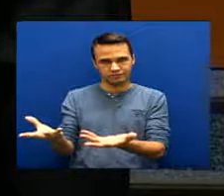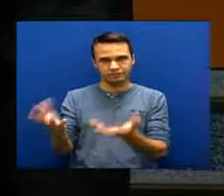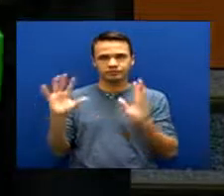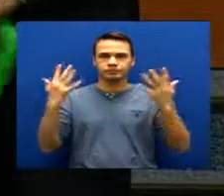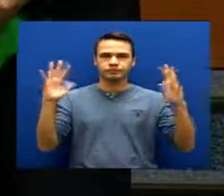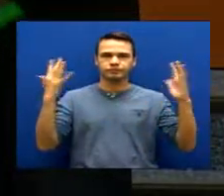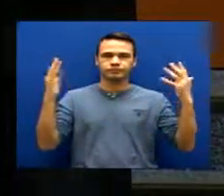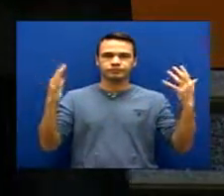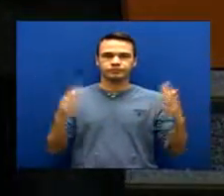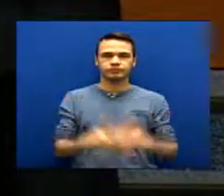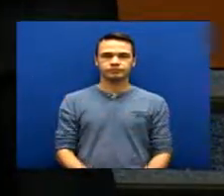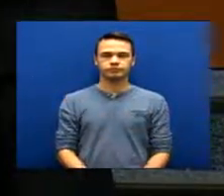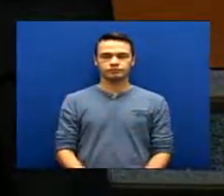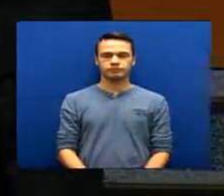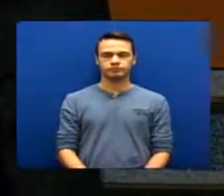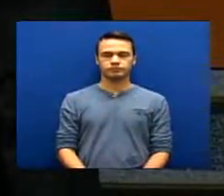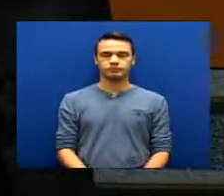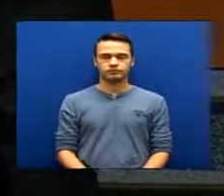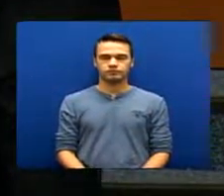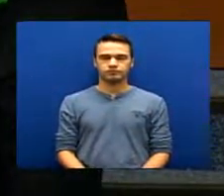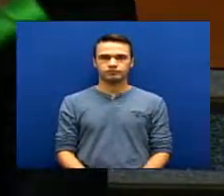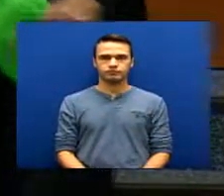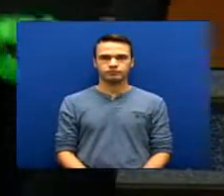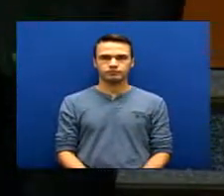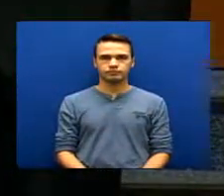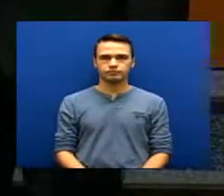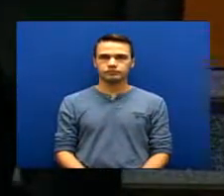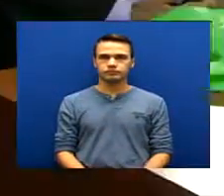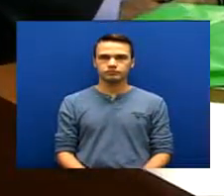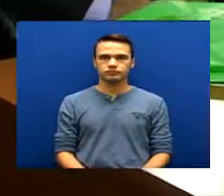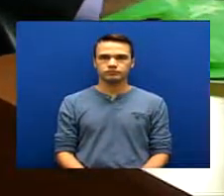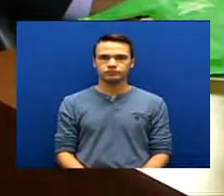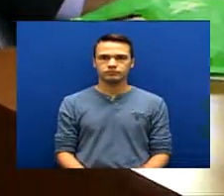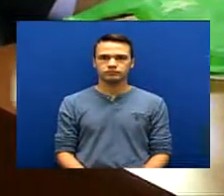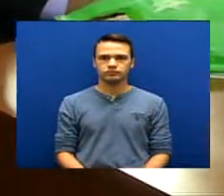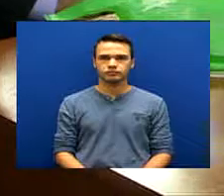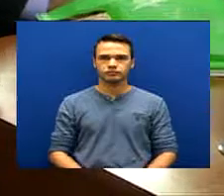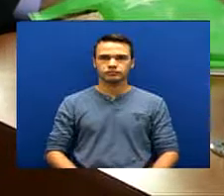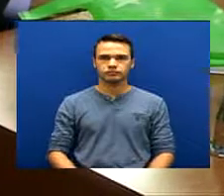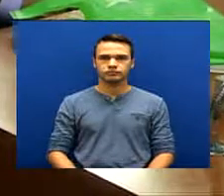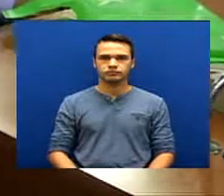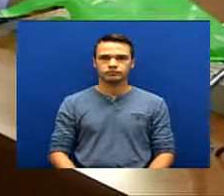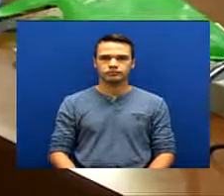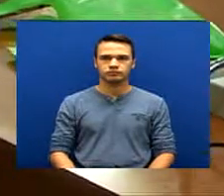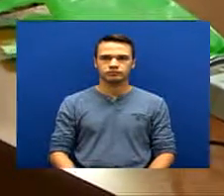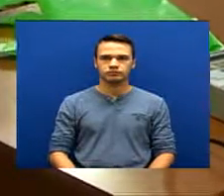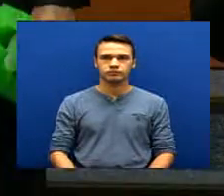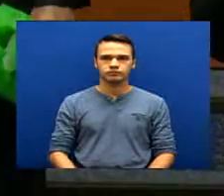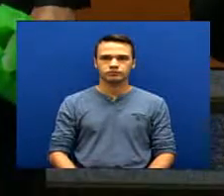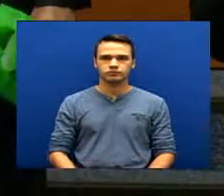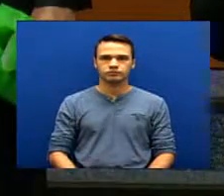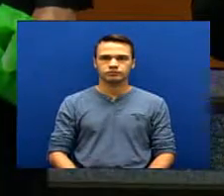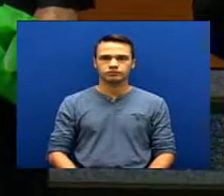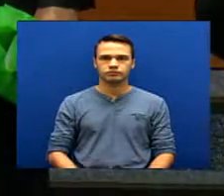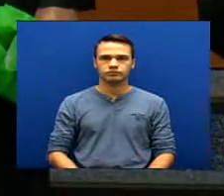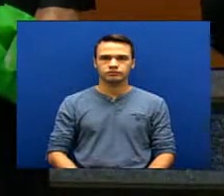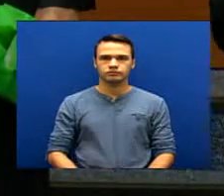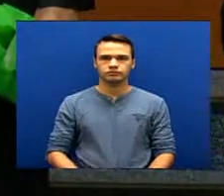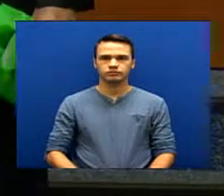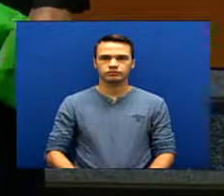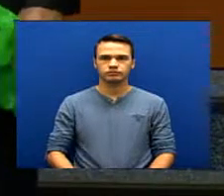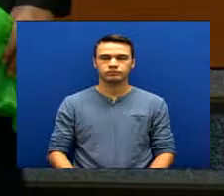a homenagem que nós apresentamos aqui e fazemos. Mas fazemos de coração num reconhecimento que